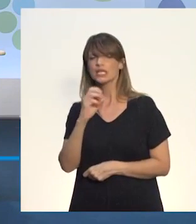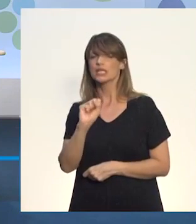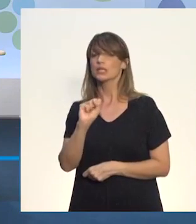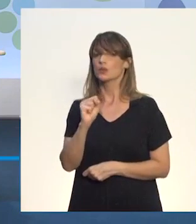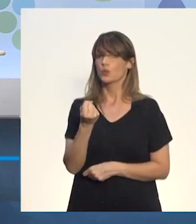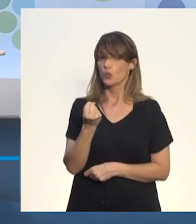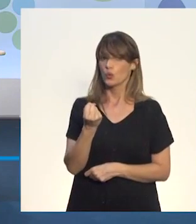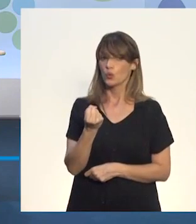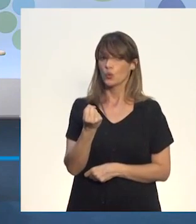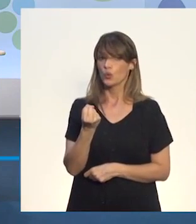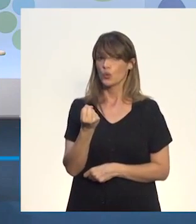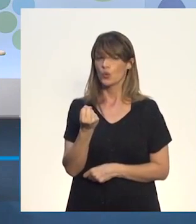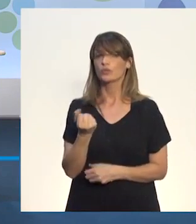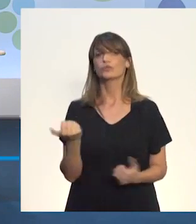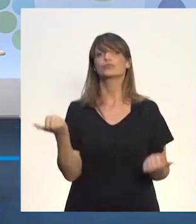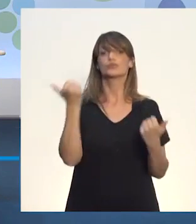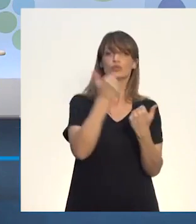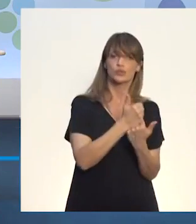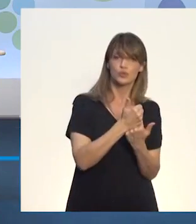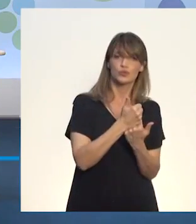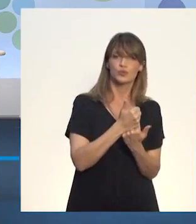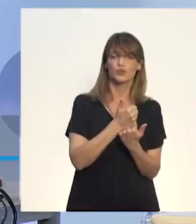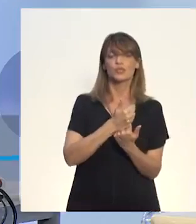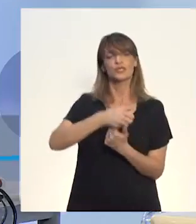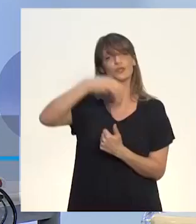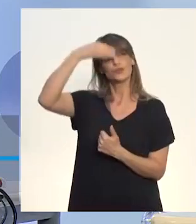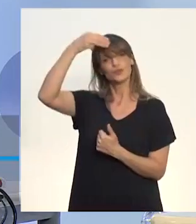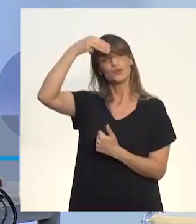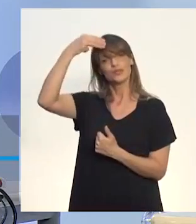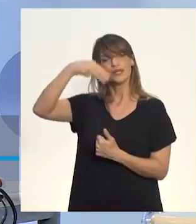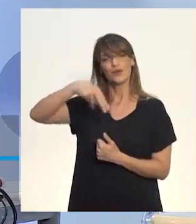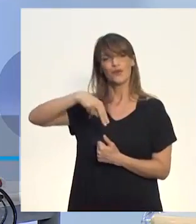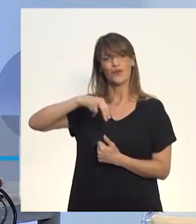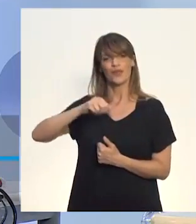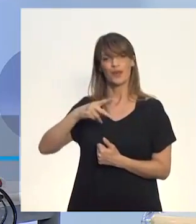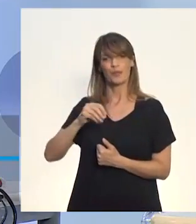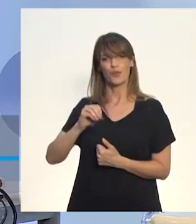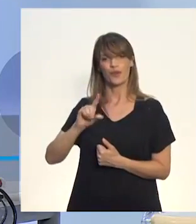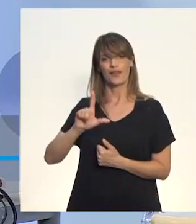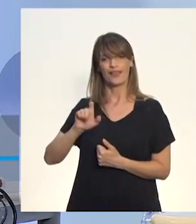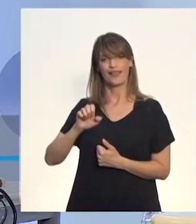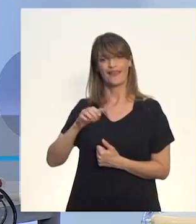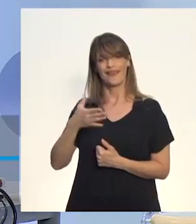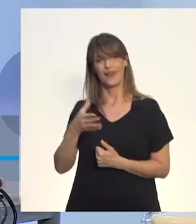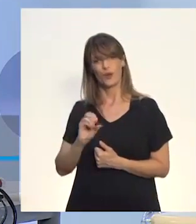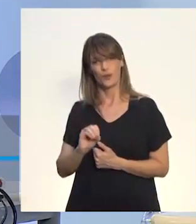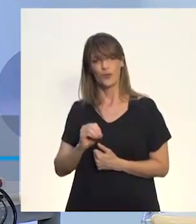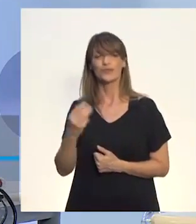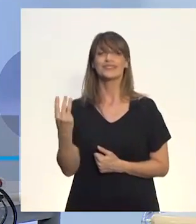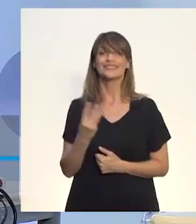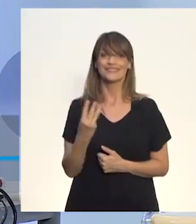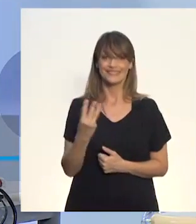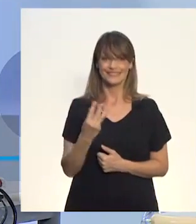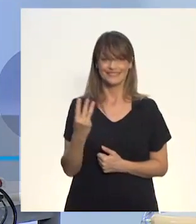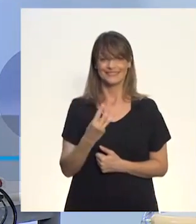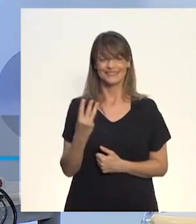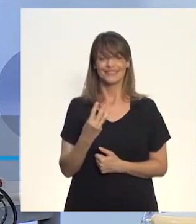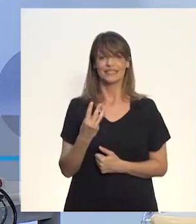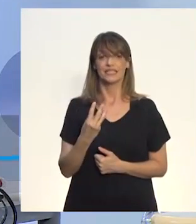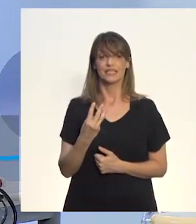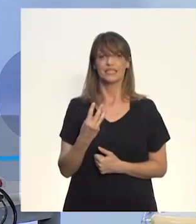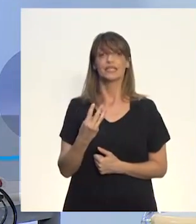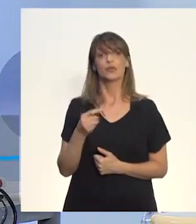1848, vai o sobrinho dele, o Napoleão III. Né? E o Napoleão III é que leva a cabo,